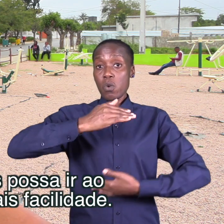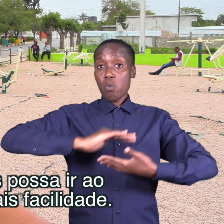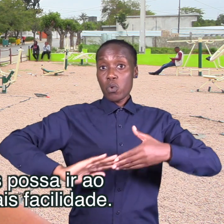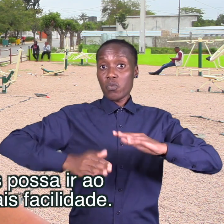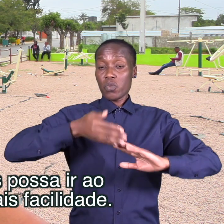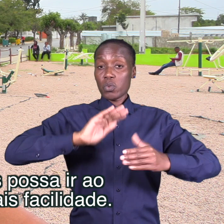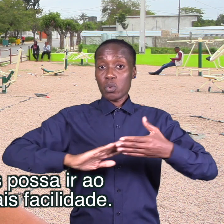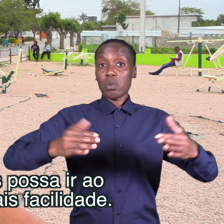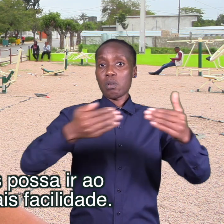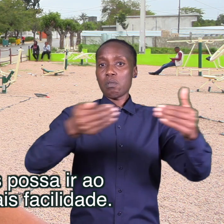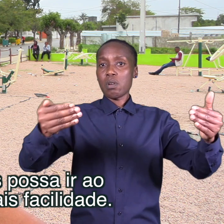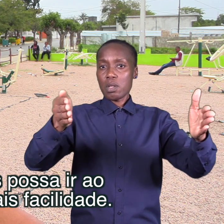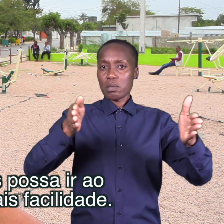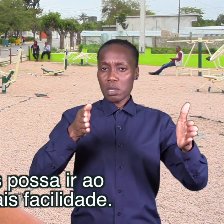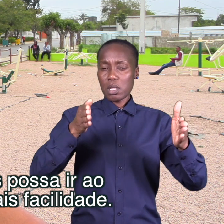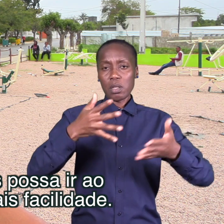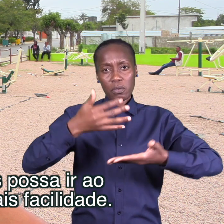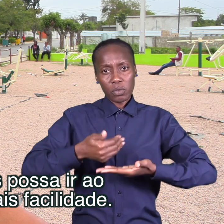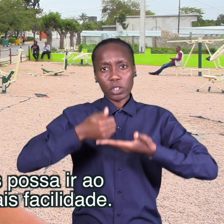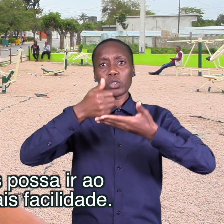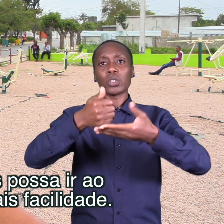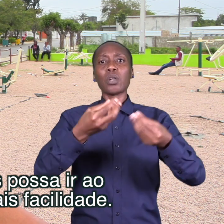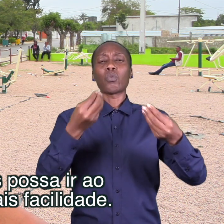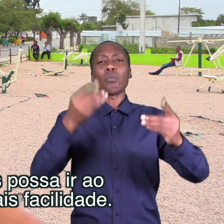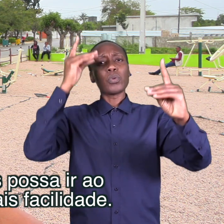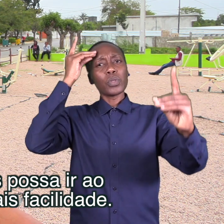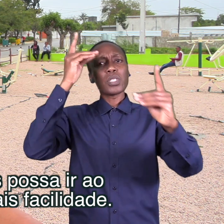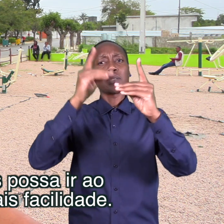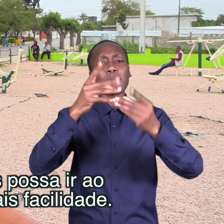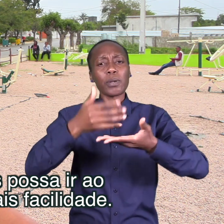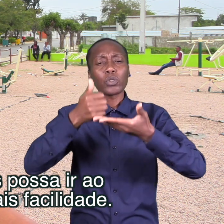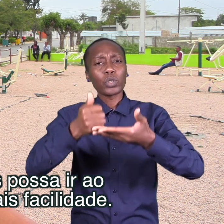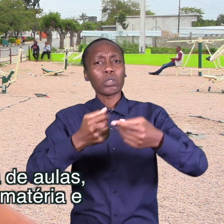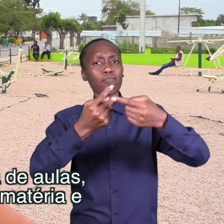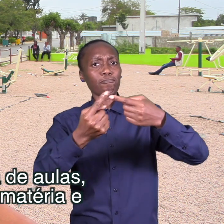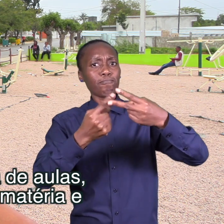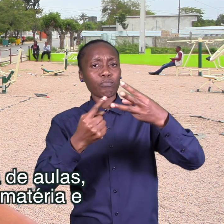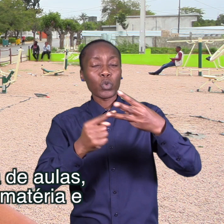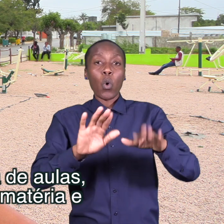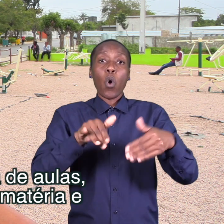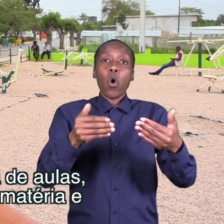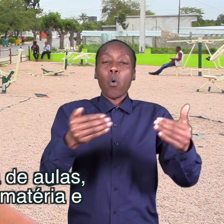que cada um deles possa ir ao encontro da informação com mais facilidade. Eu, como professor na sala de